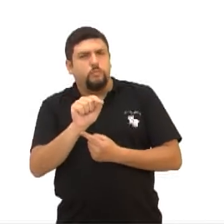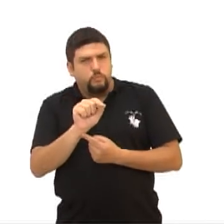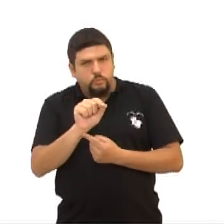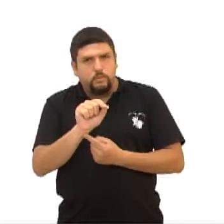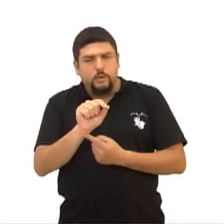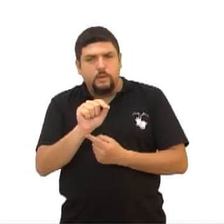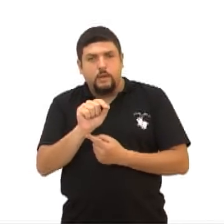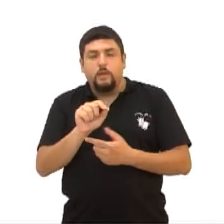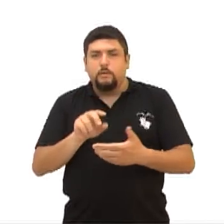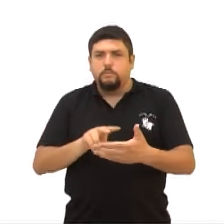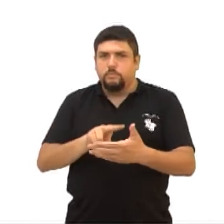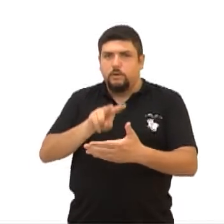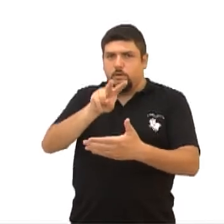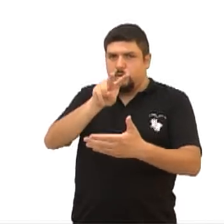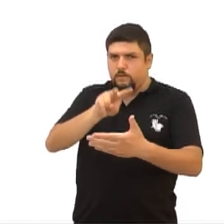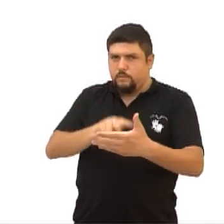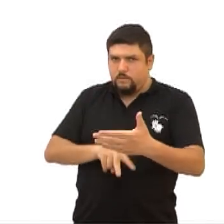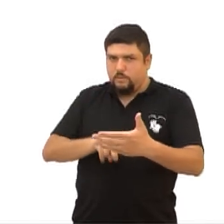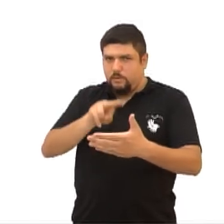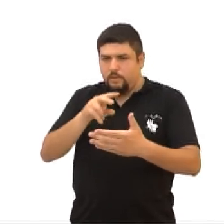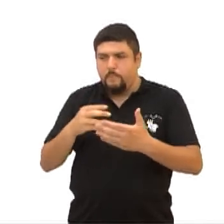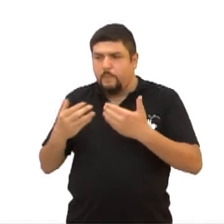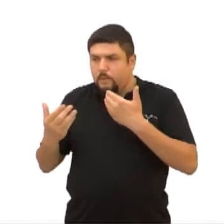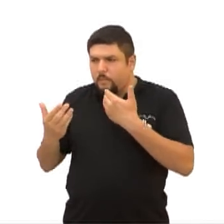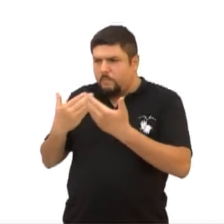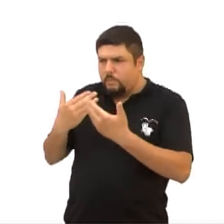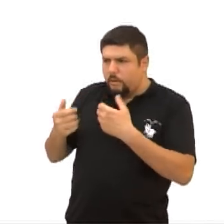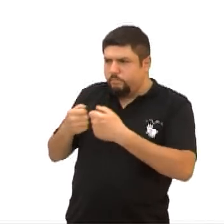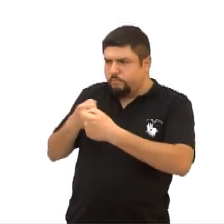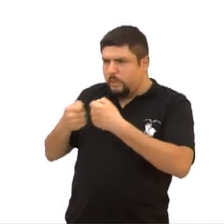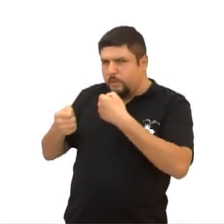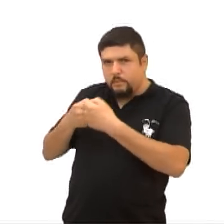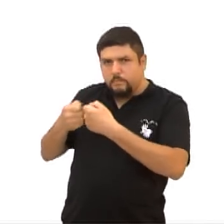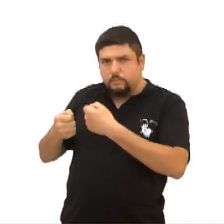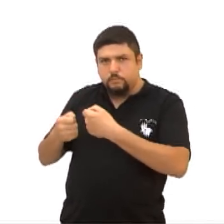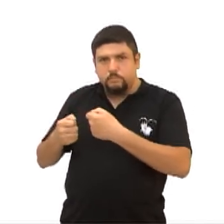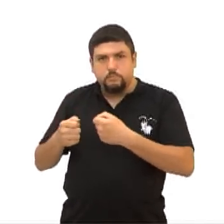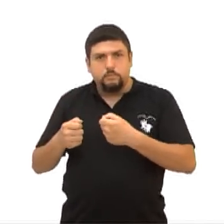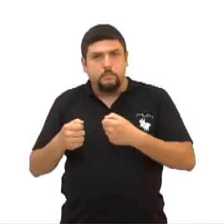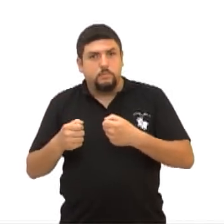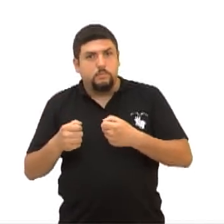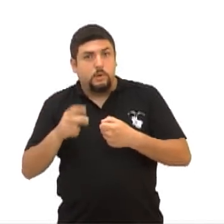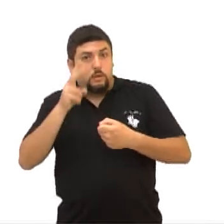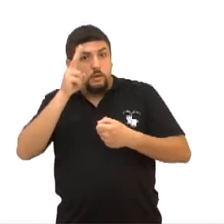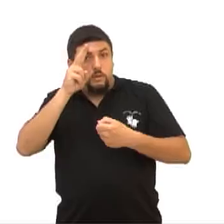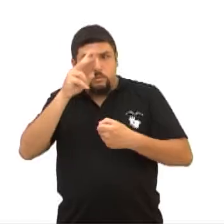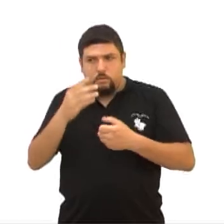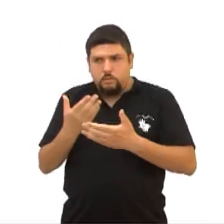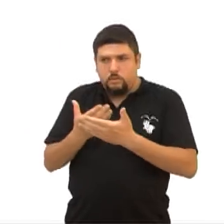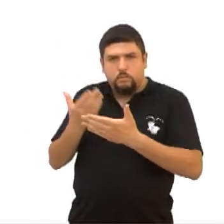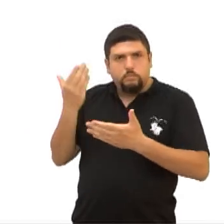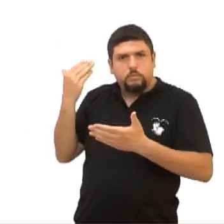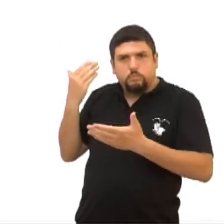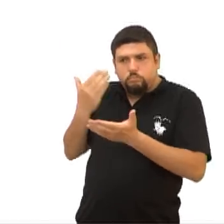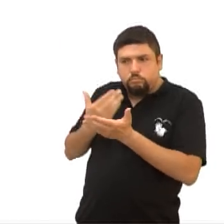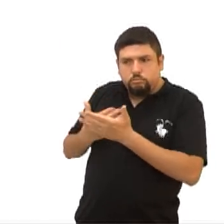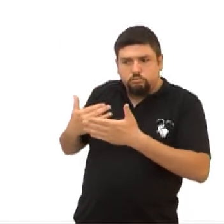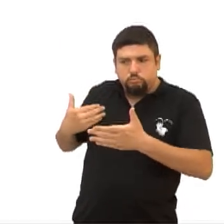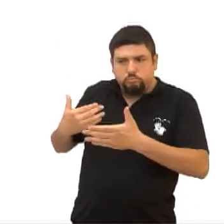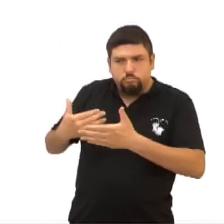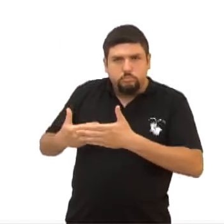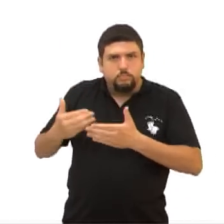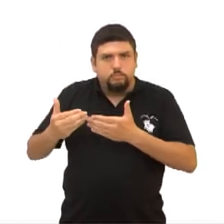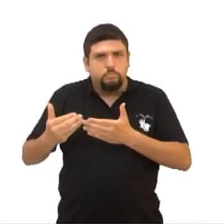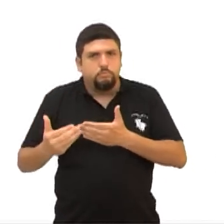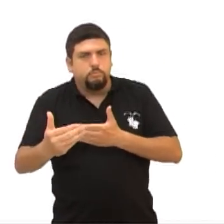Nós vamos ler um trecho da entrevista, quer dizer, da sequência na entrevista que nós lemos na aula passada.